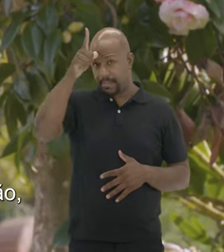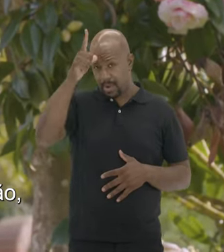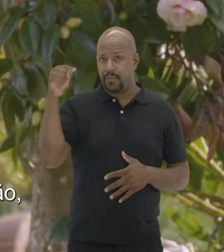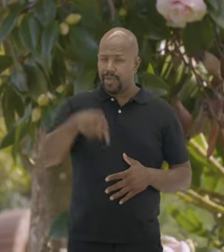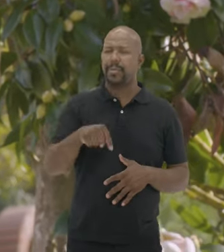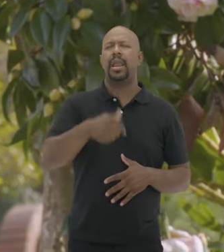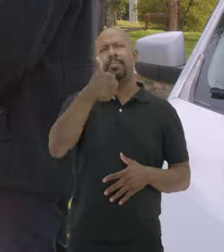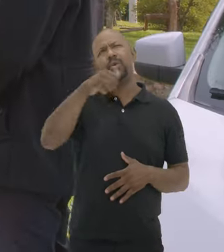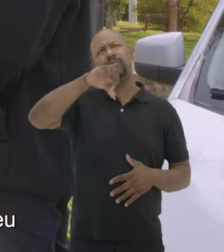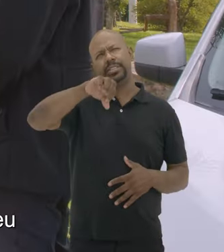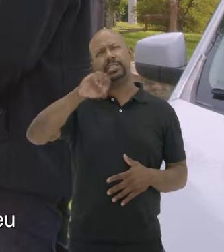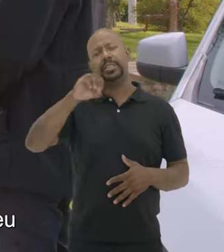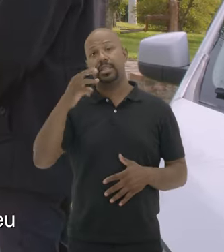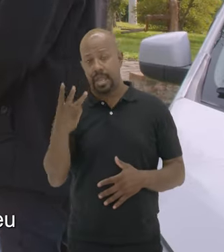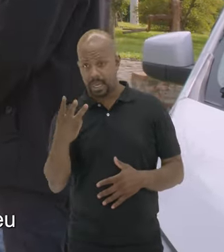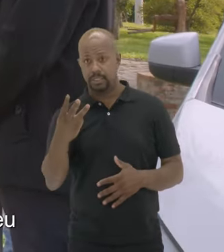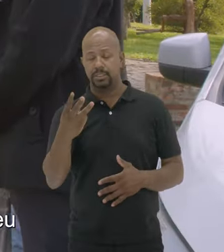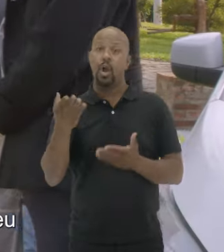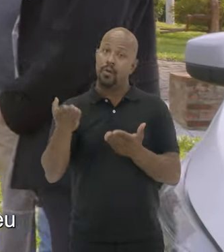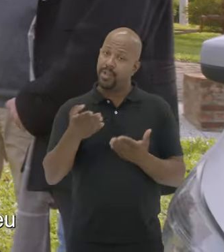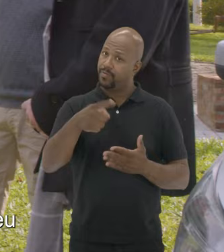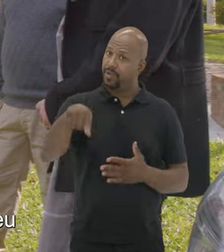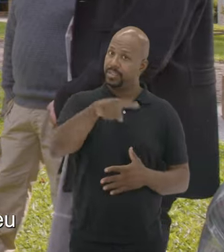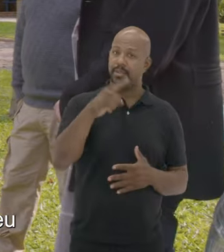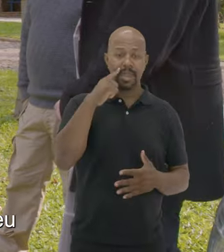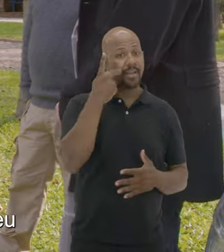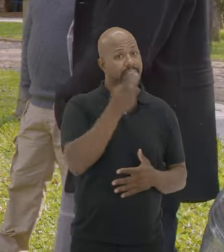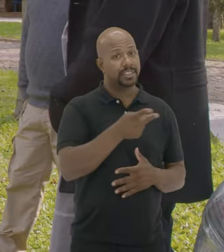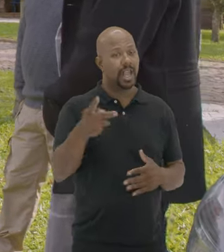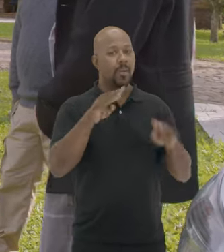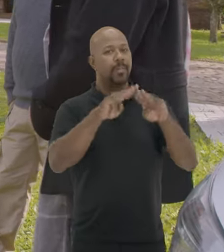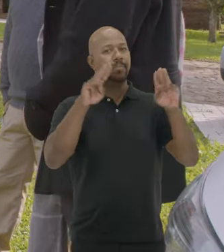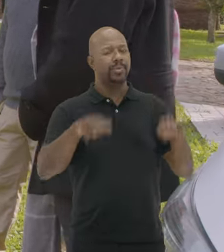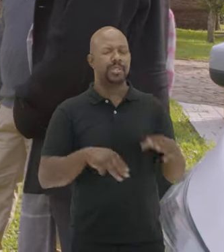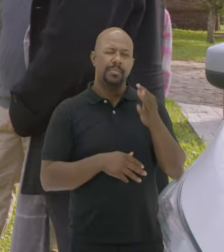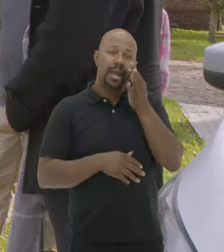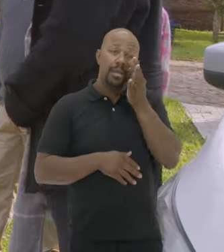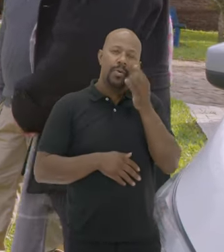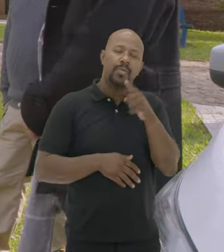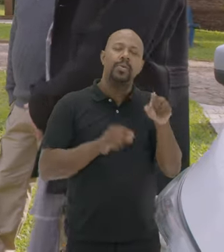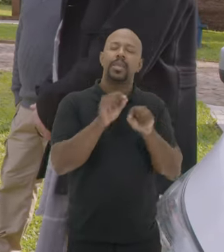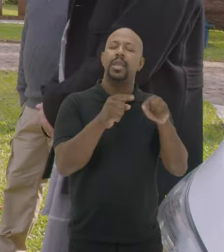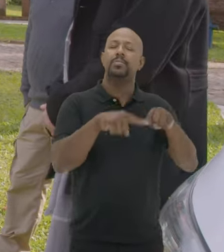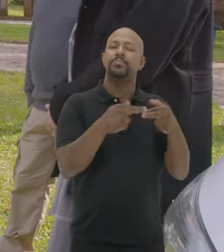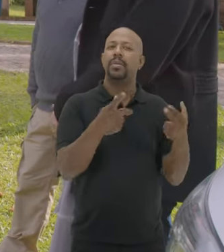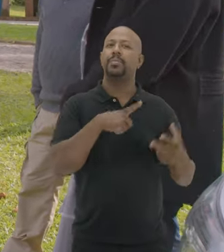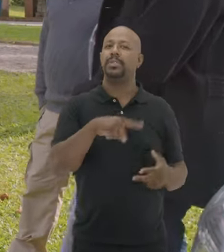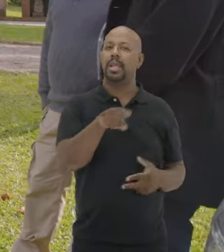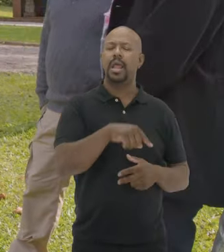1903 convido vocês para Visitar museu para dar uma olhada o que que nós temos